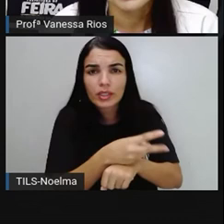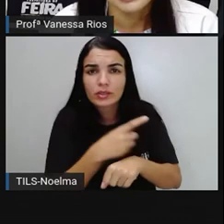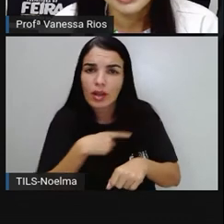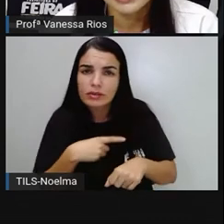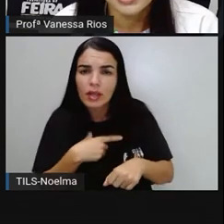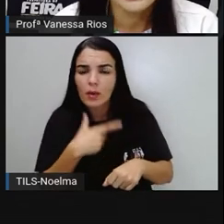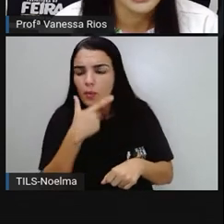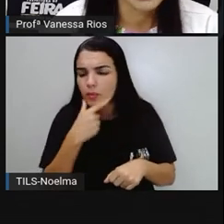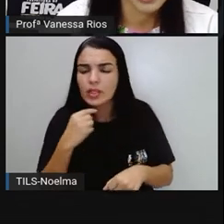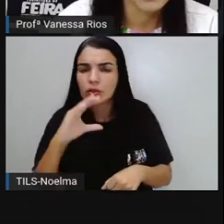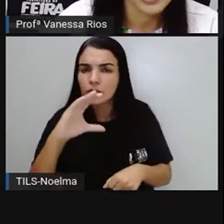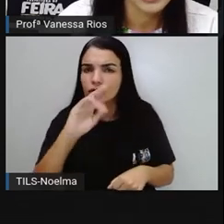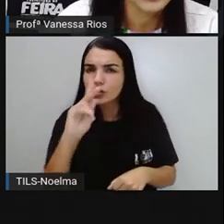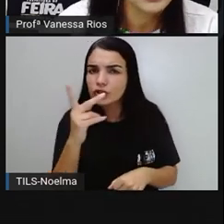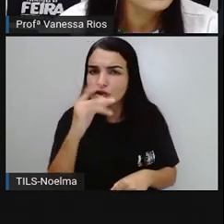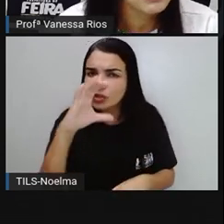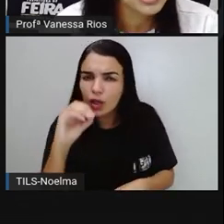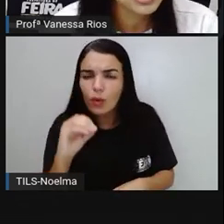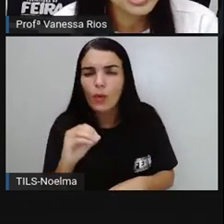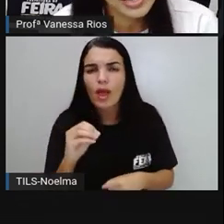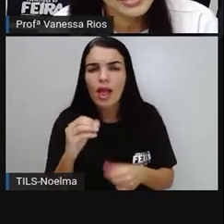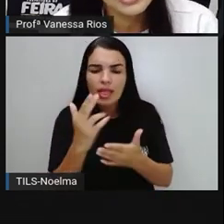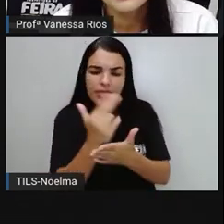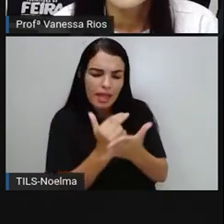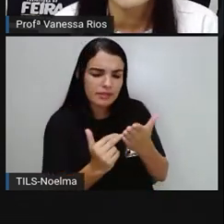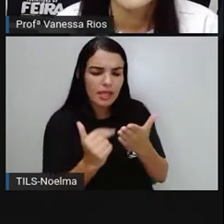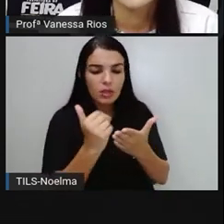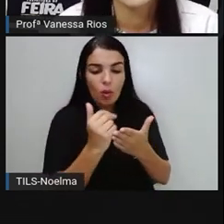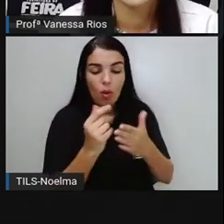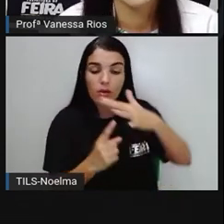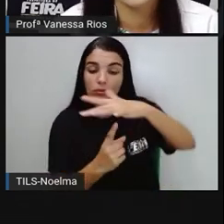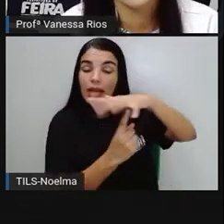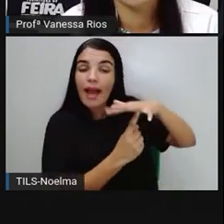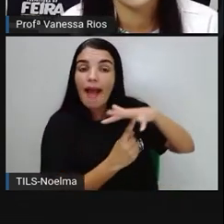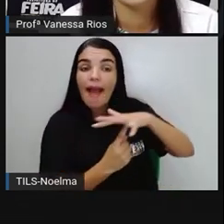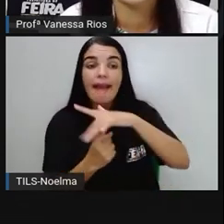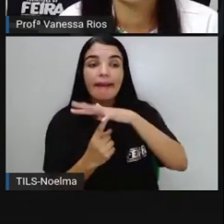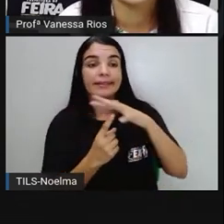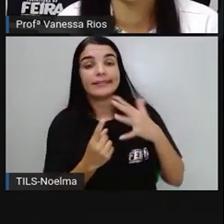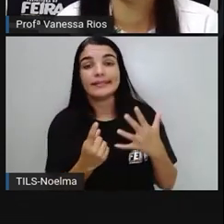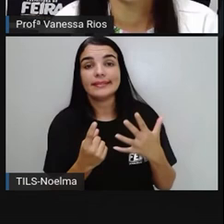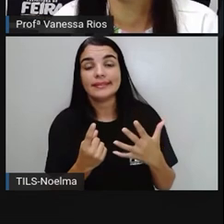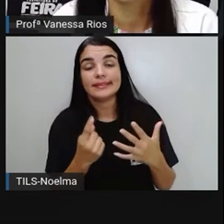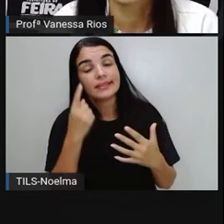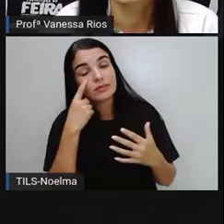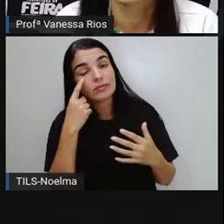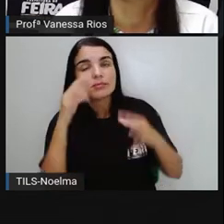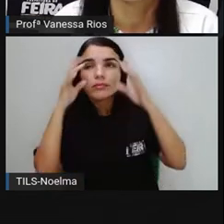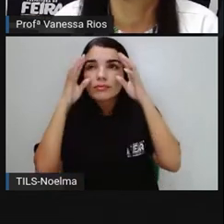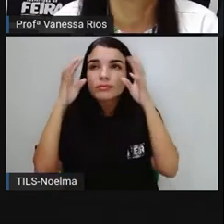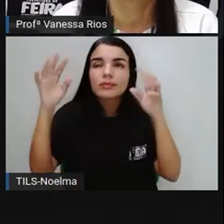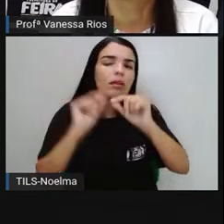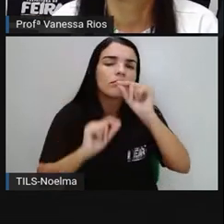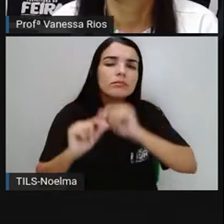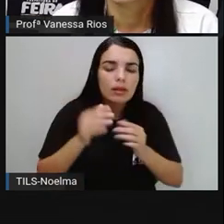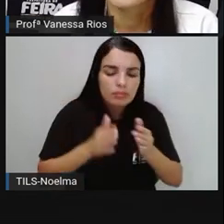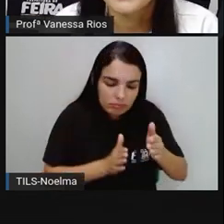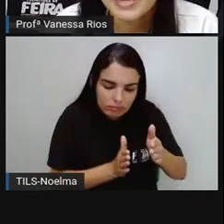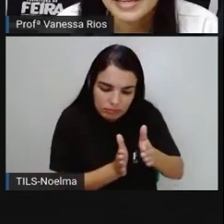uma ilha, né, que é aparentemente imaginária, mas a gente observa aí detalhes pequenos, de um